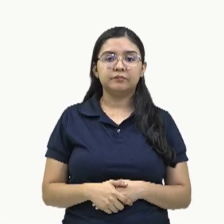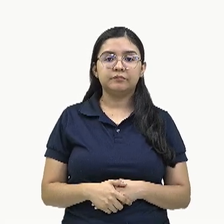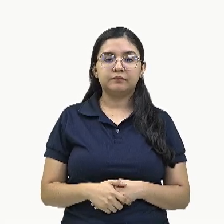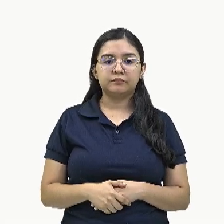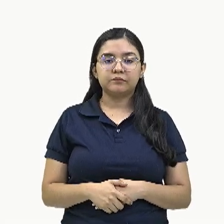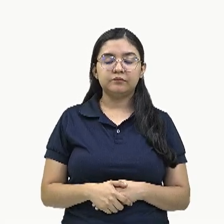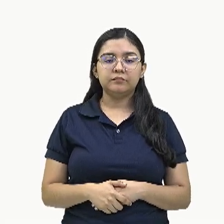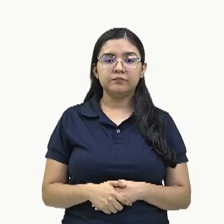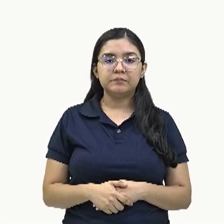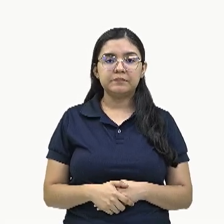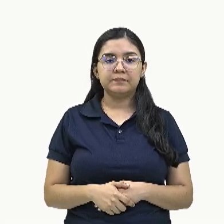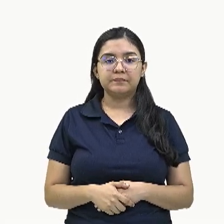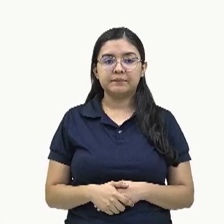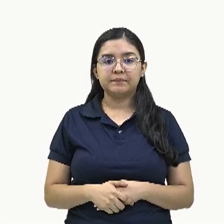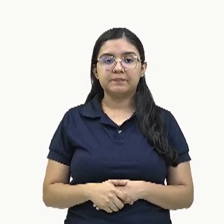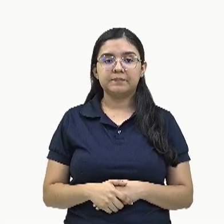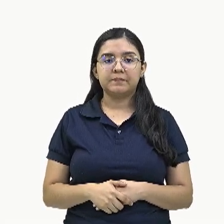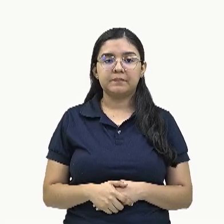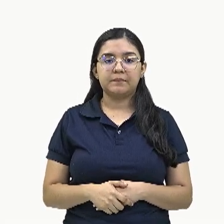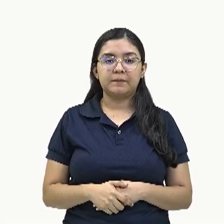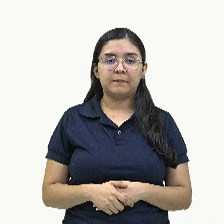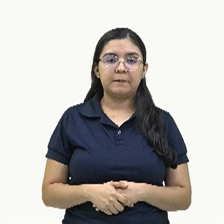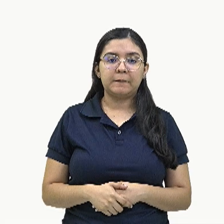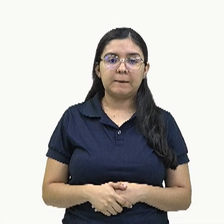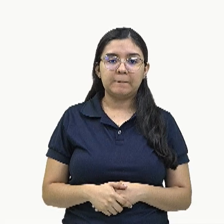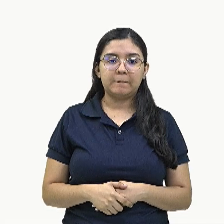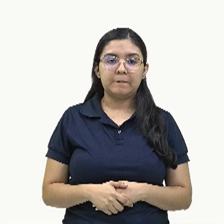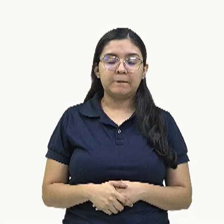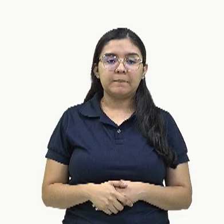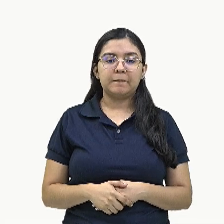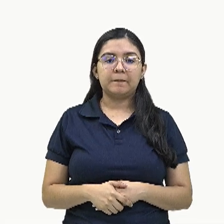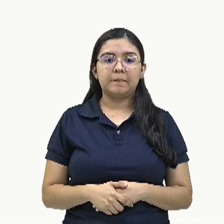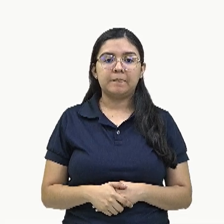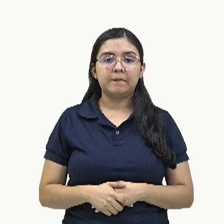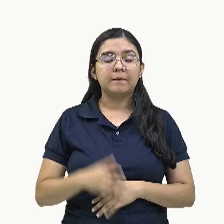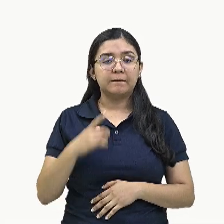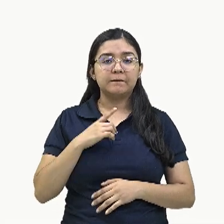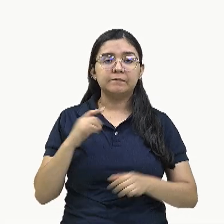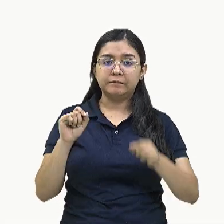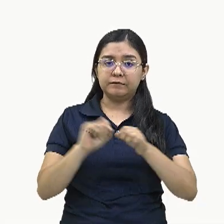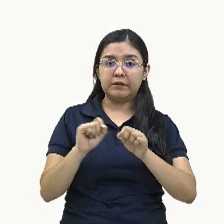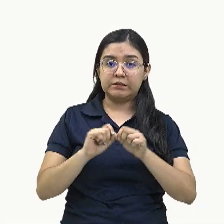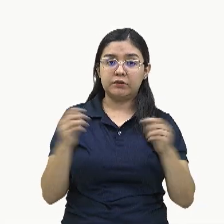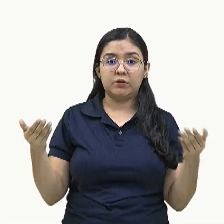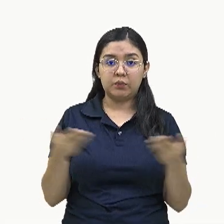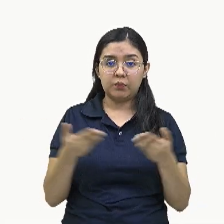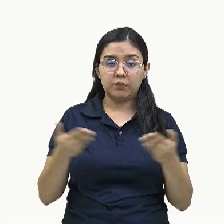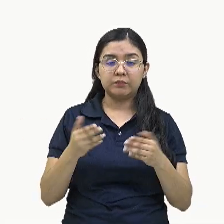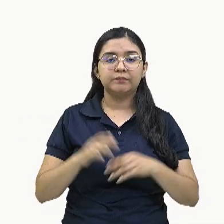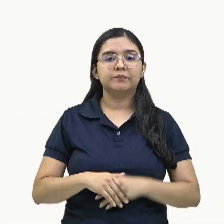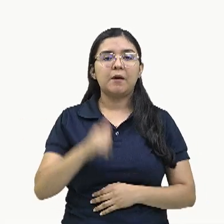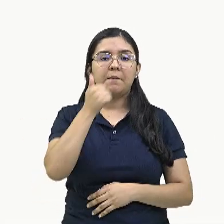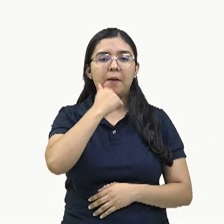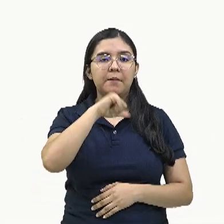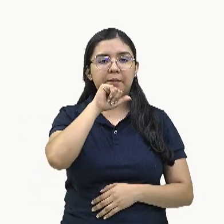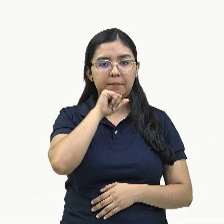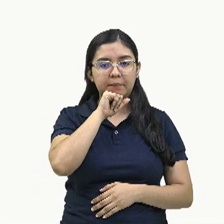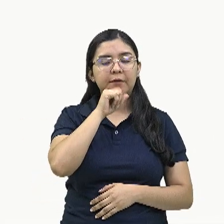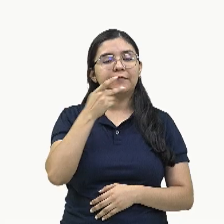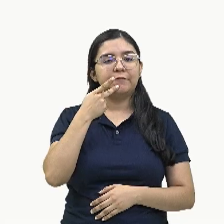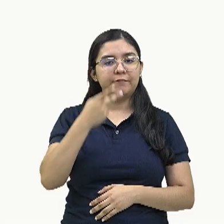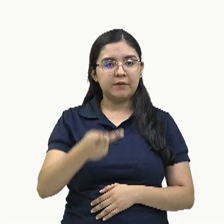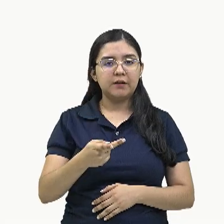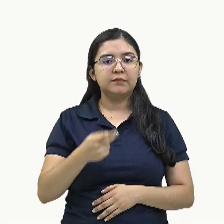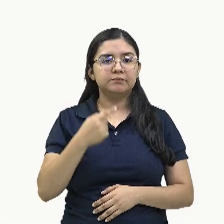here. Tá? Então, do it immediately. Faça isso imediatamente, né? A mãe da gente sempre fala assim com a gente,